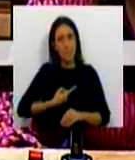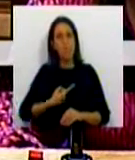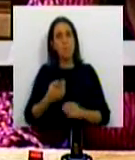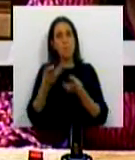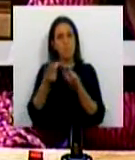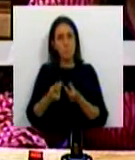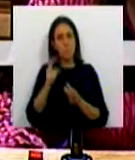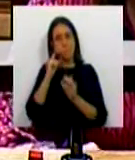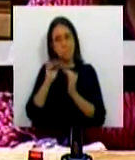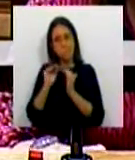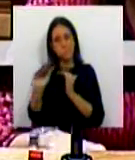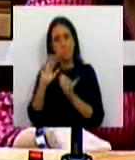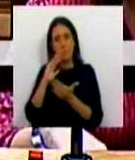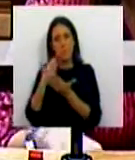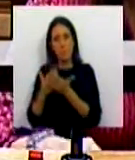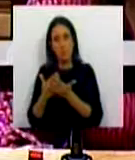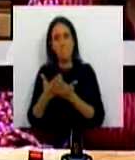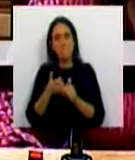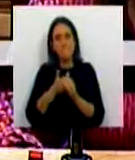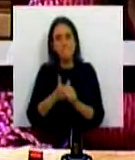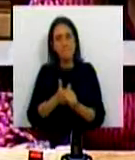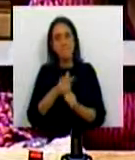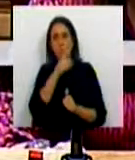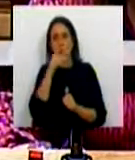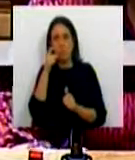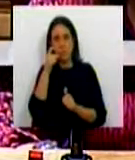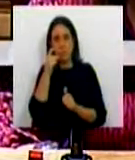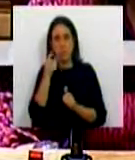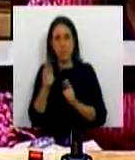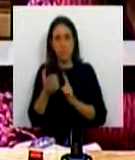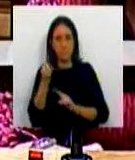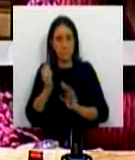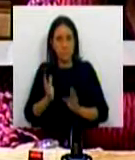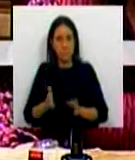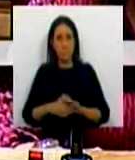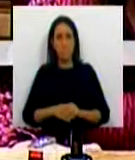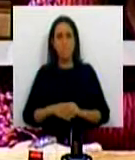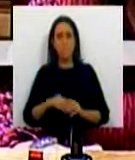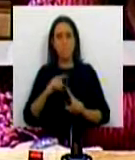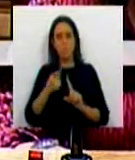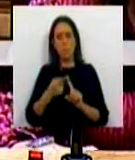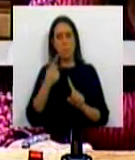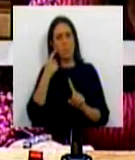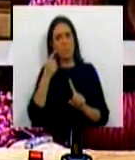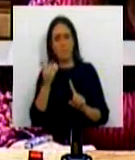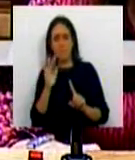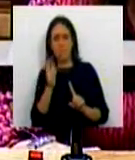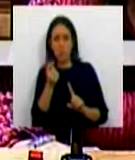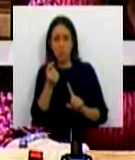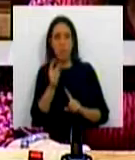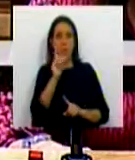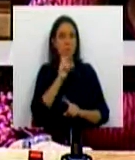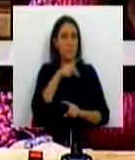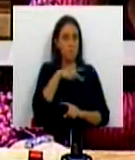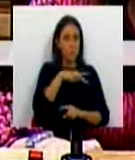das contas públicas e da necessidade de cumprirmos os nossos compromissos. Há pouco mais de um ano, as portuguesas e os portugueses decidiram que era